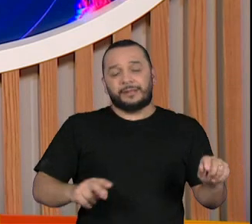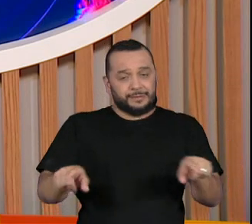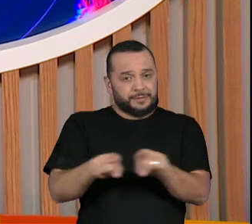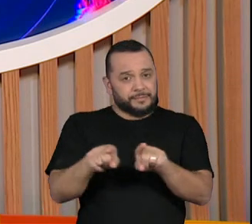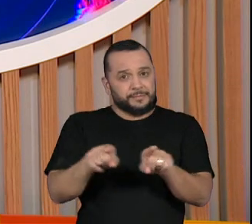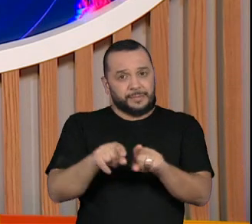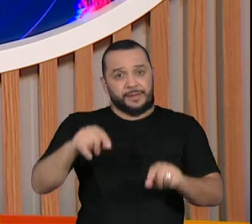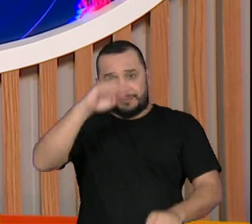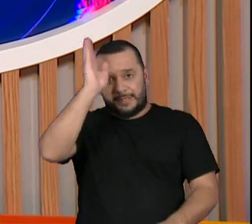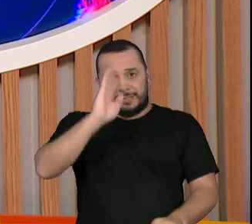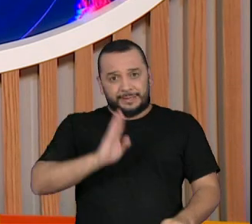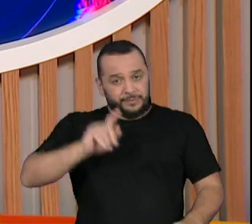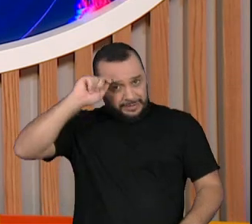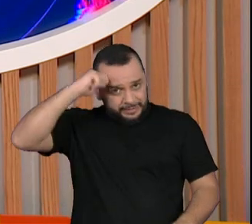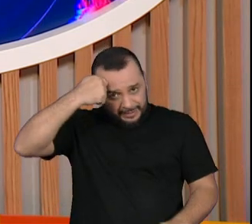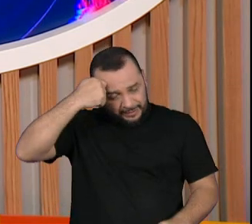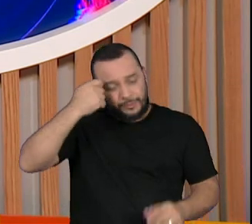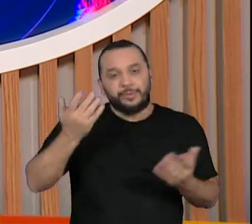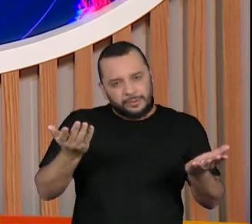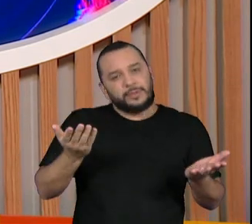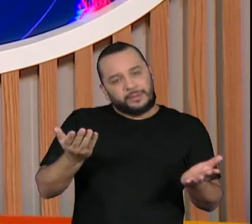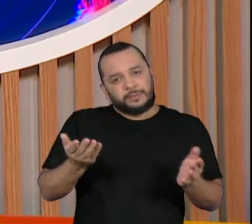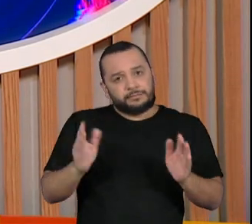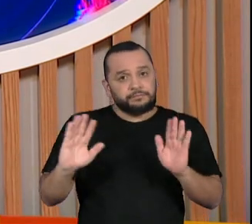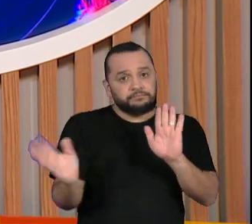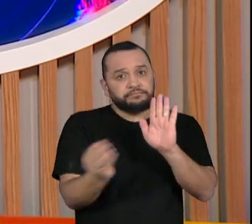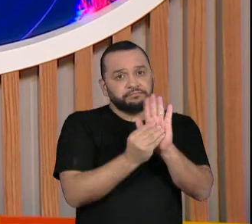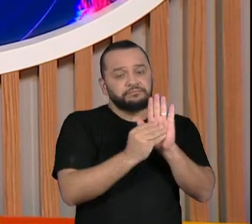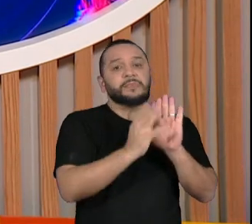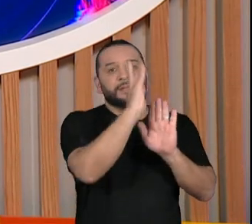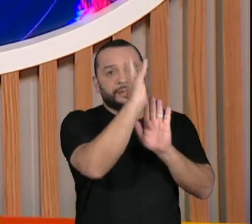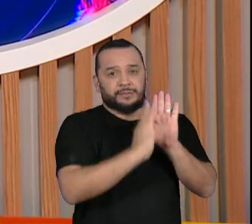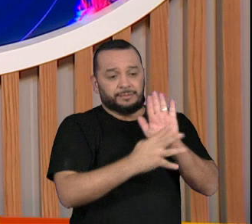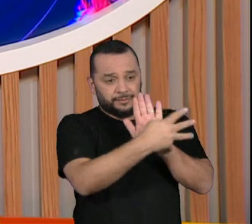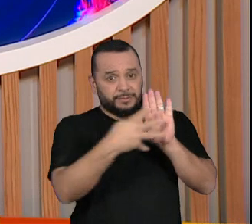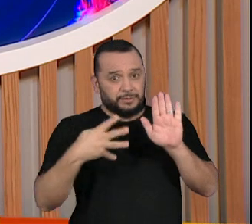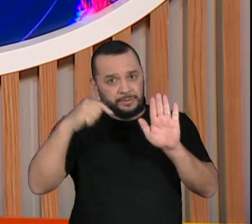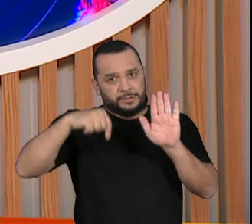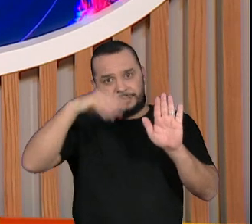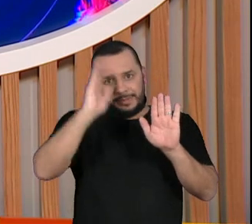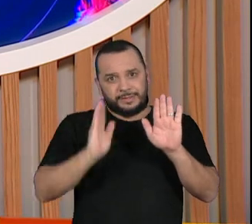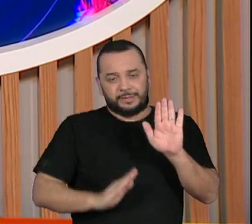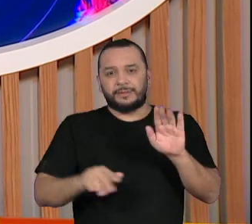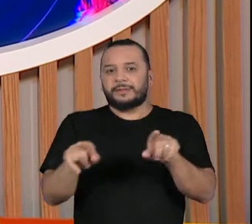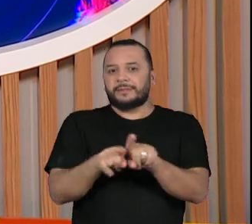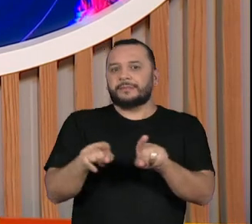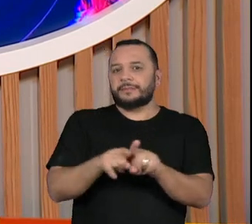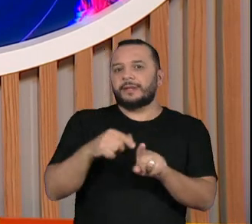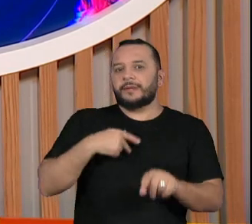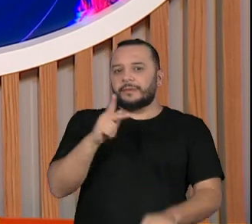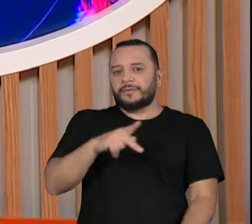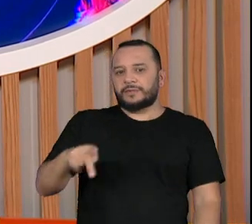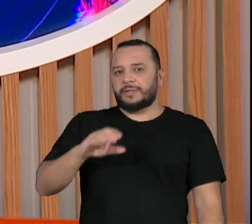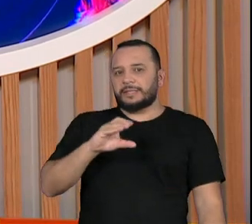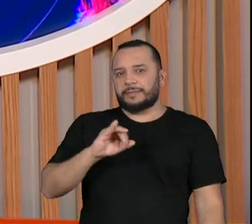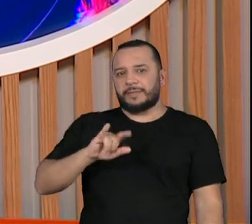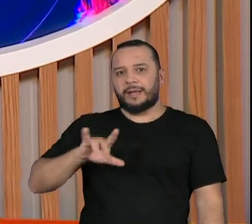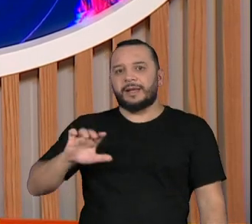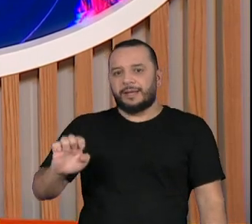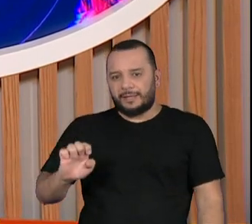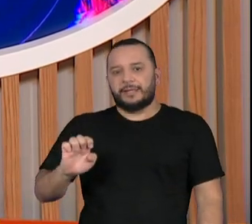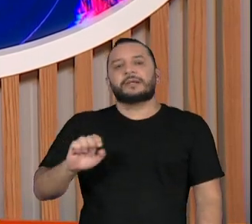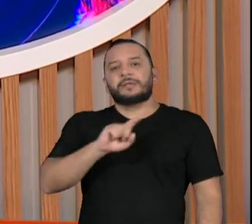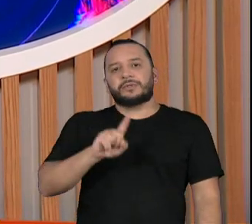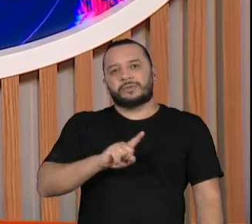A professora Cibele de Paula, da Escola Municipal Vinícius de Moraes, Zona Leste de São Paulo, vem transformando a realidade dos